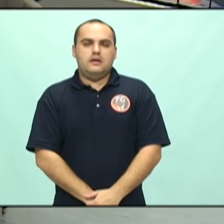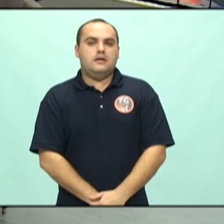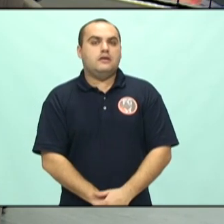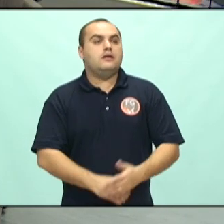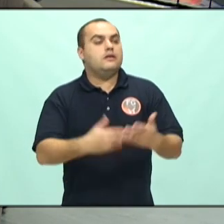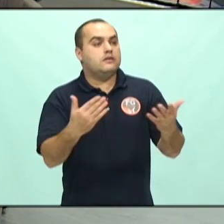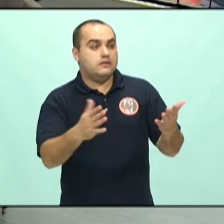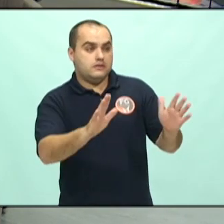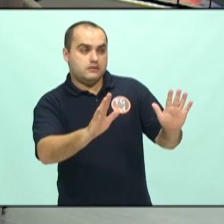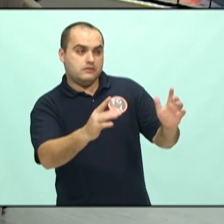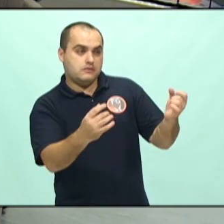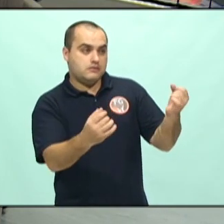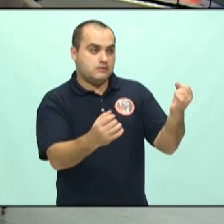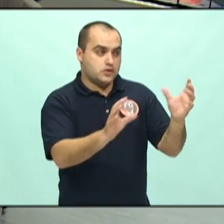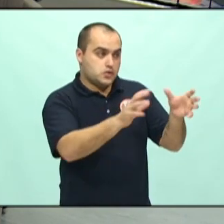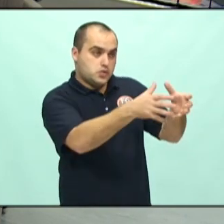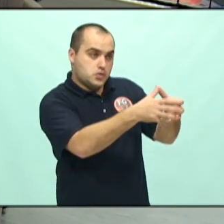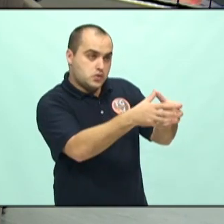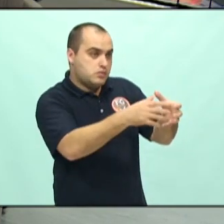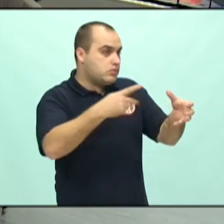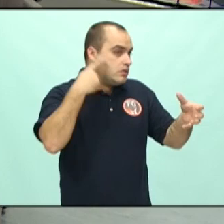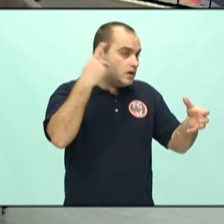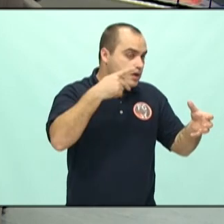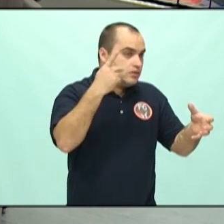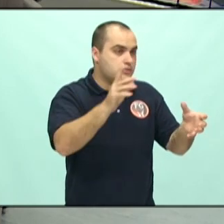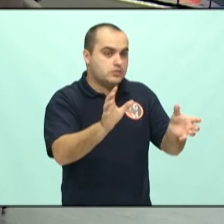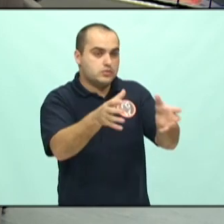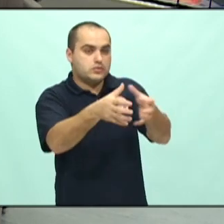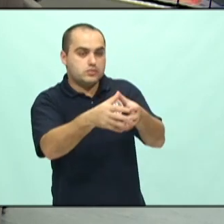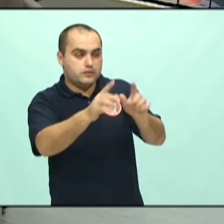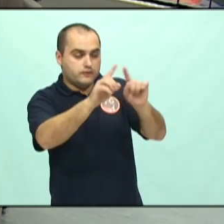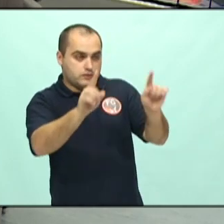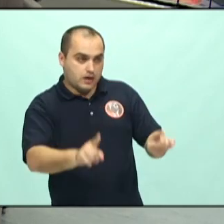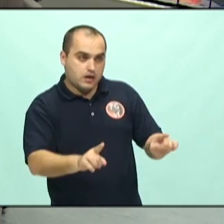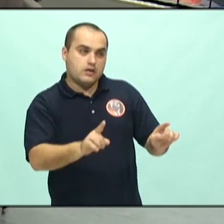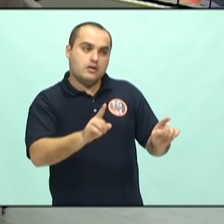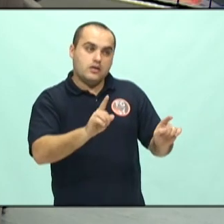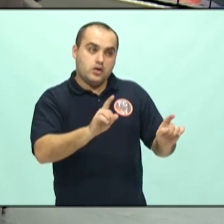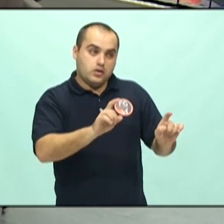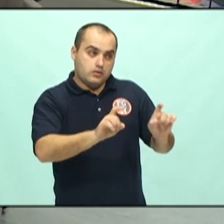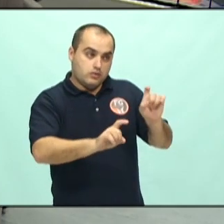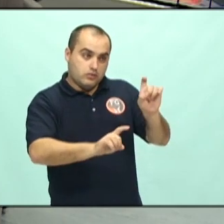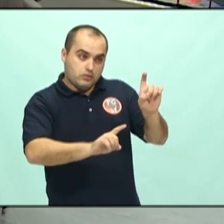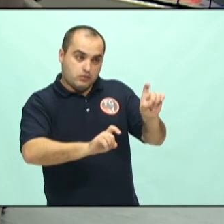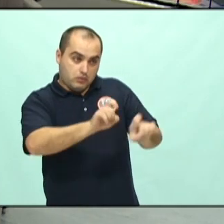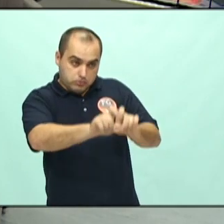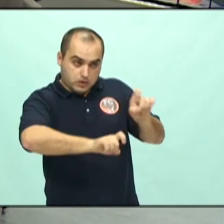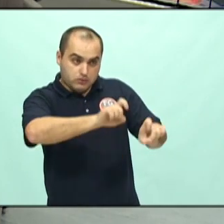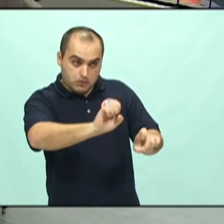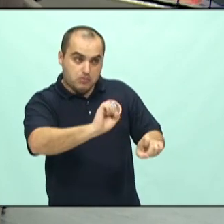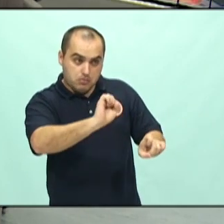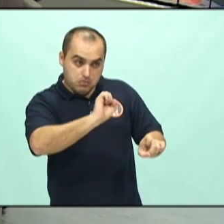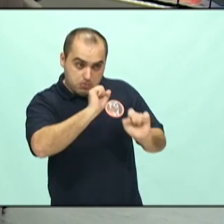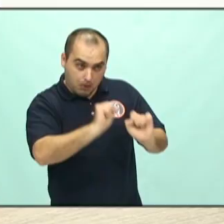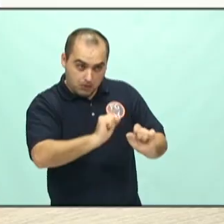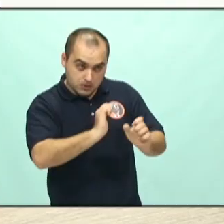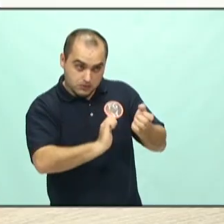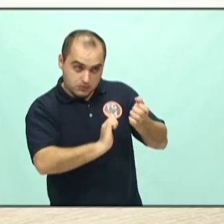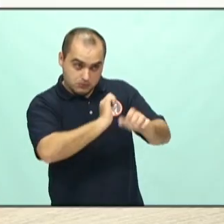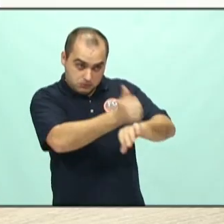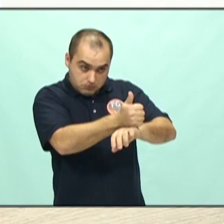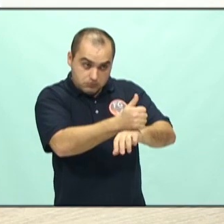servidores a determinados grupos políticos em casos, porque o Brasil muito... E eu conheço casos que há,